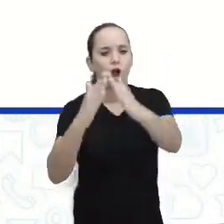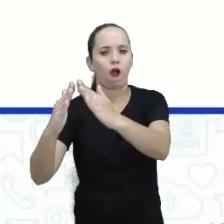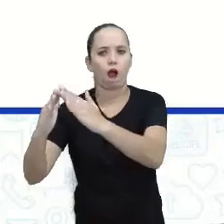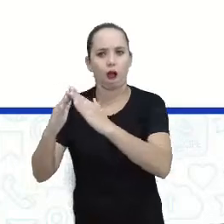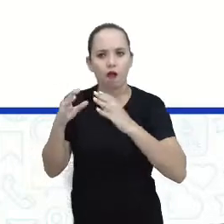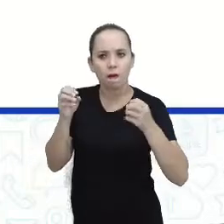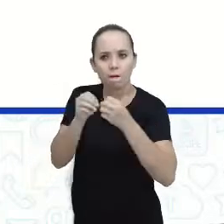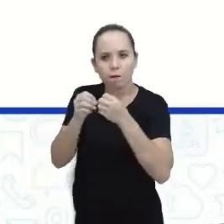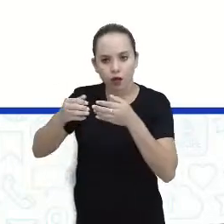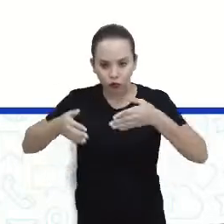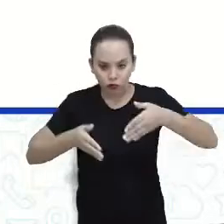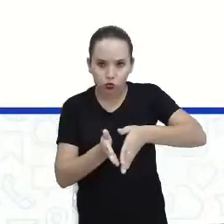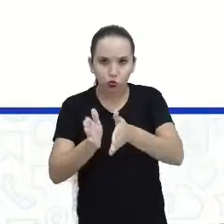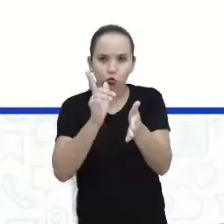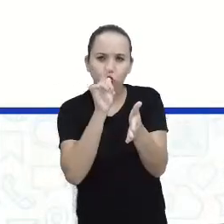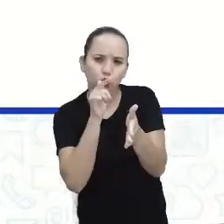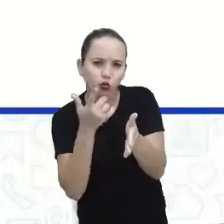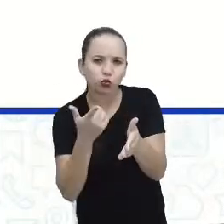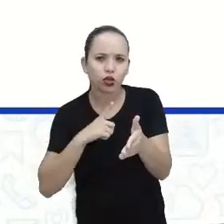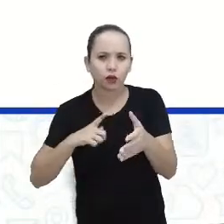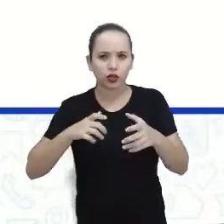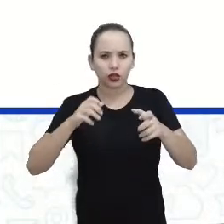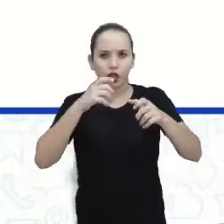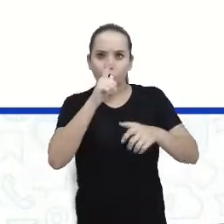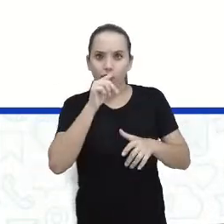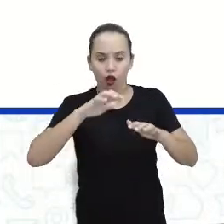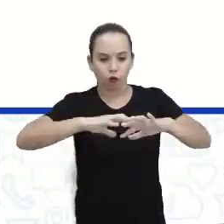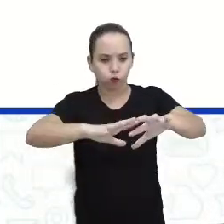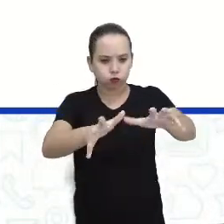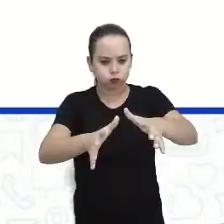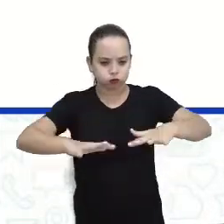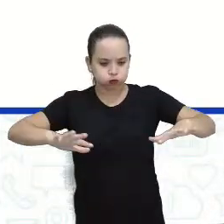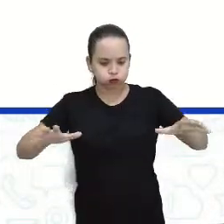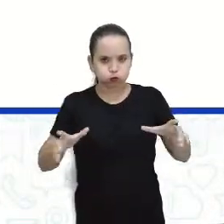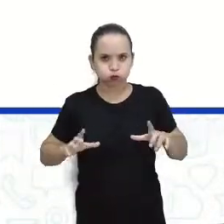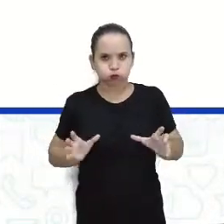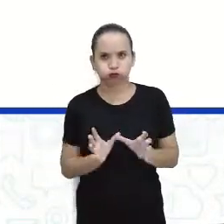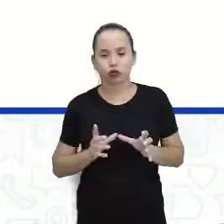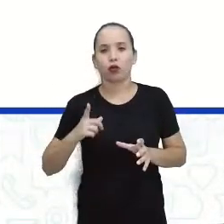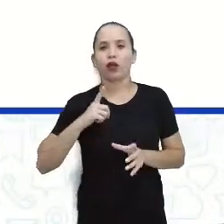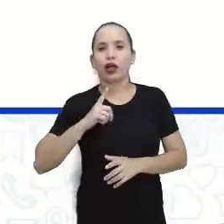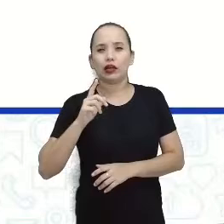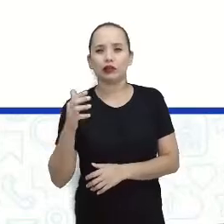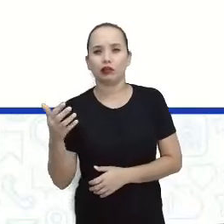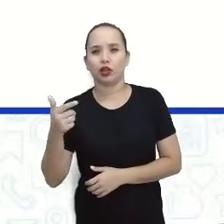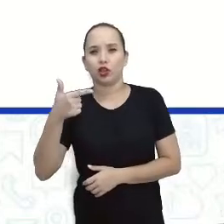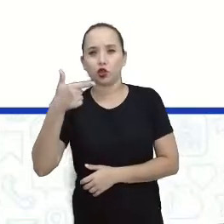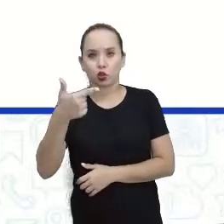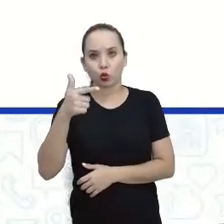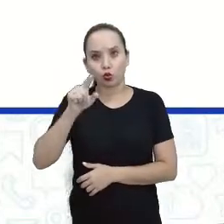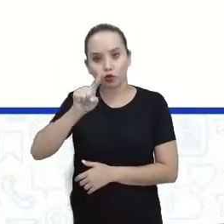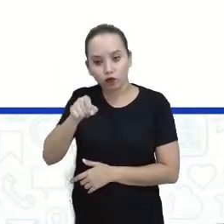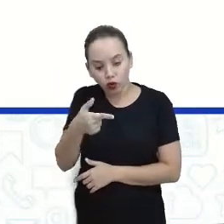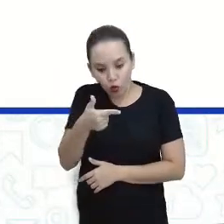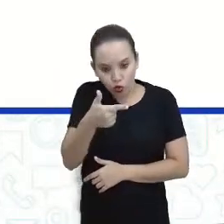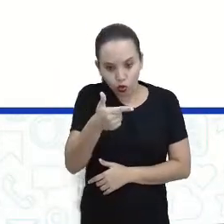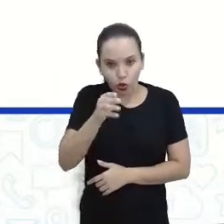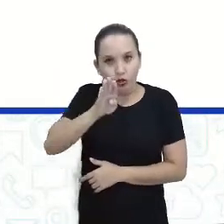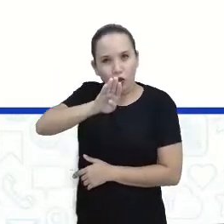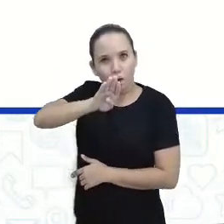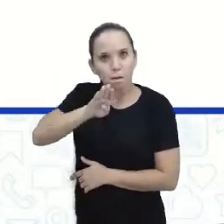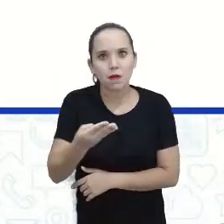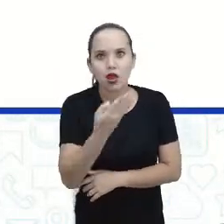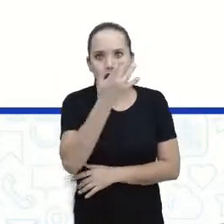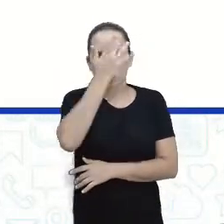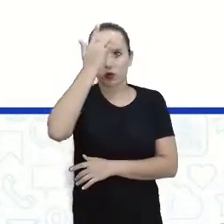um riozinho, né? Alguma coisa assim, ó. Cerca de 2,2 bilhões de pessoas no mundo inteiro não